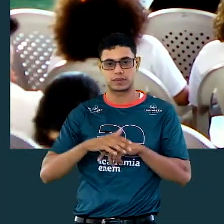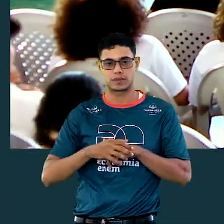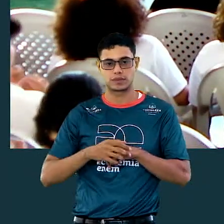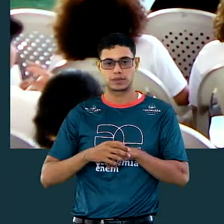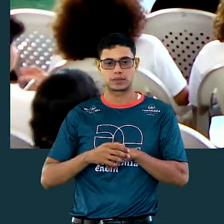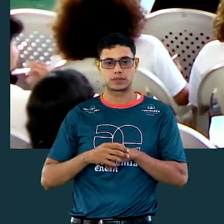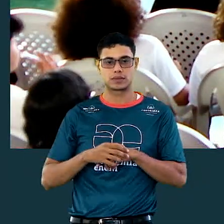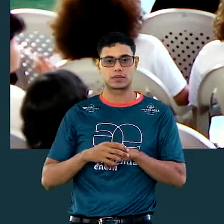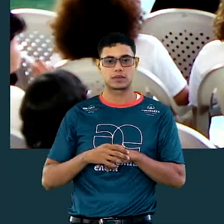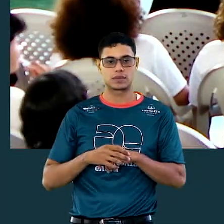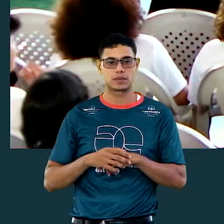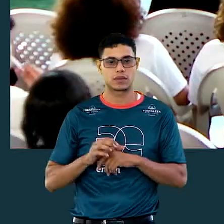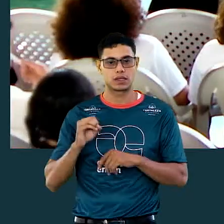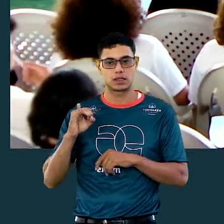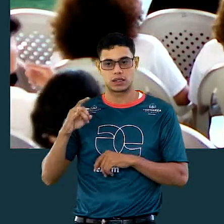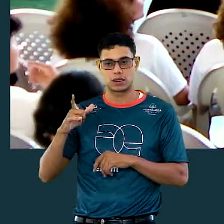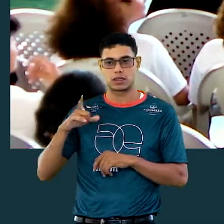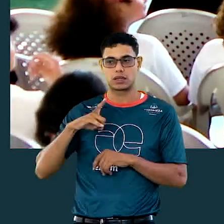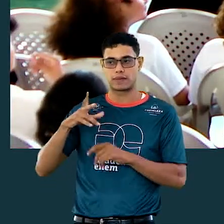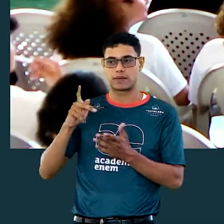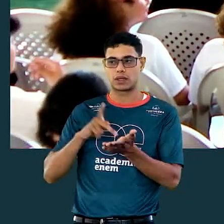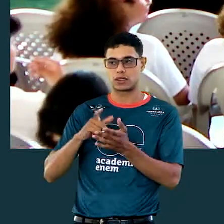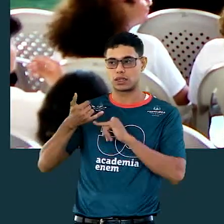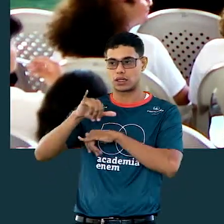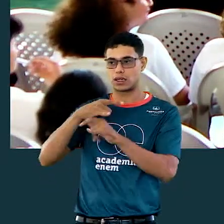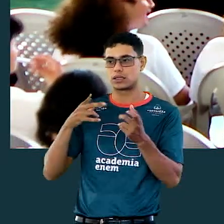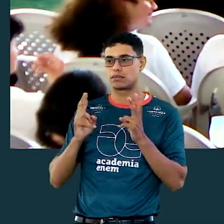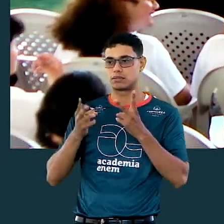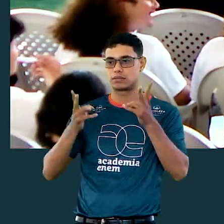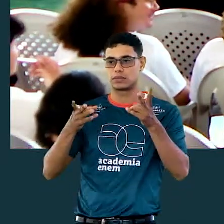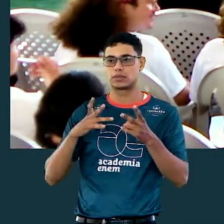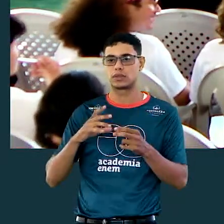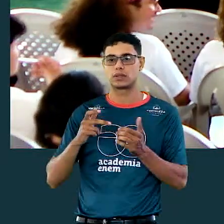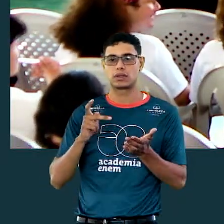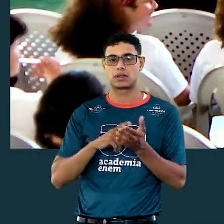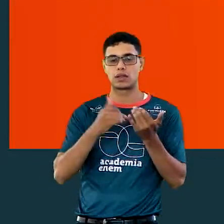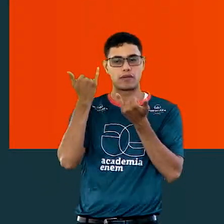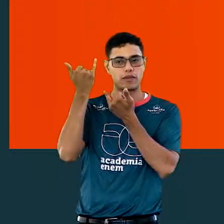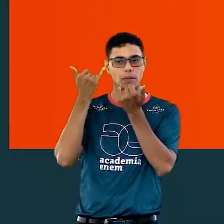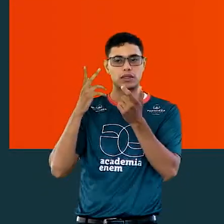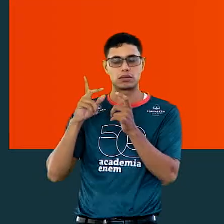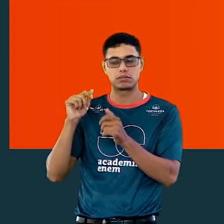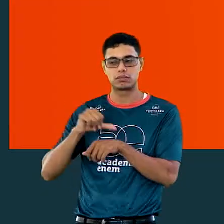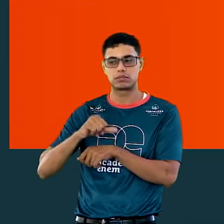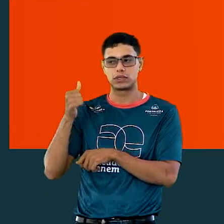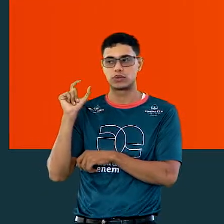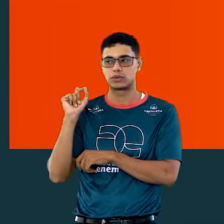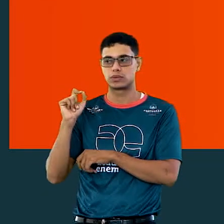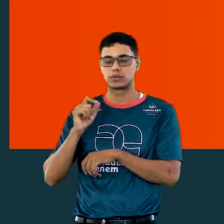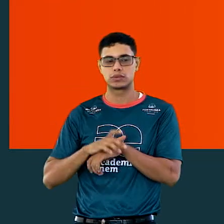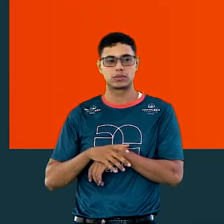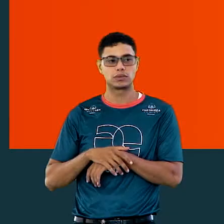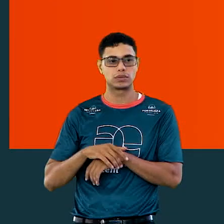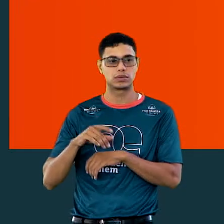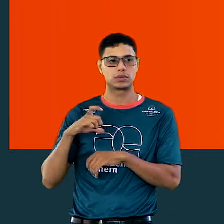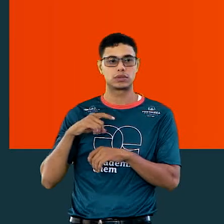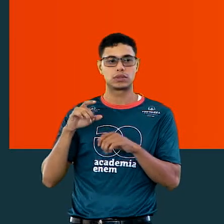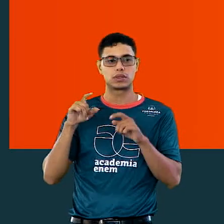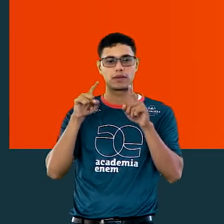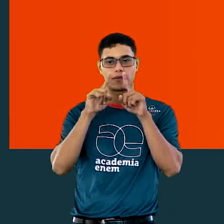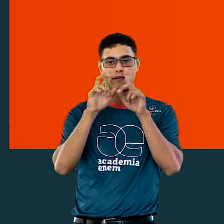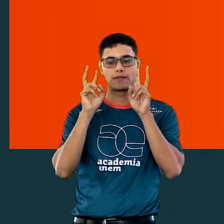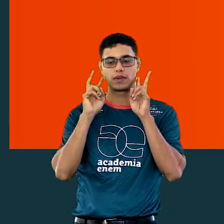potências, quando submetidas à mesma tensão elétrica. Opa! Qual é a primeira coisa que você faz aí? Você